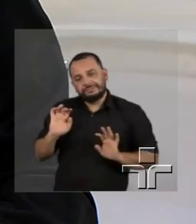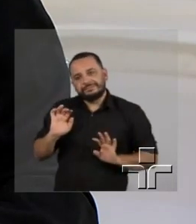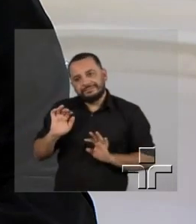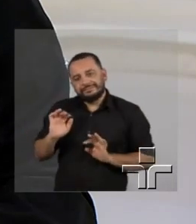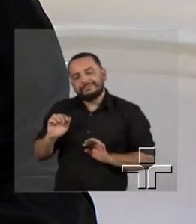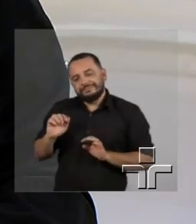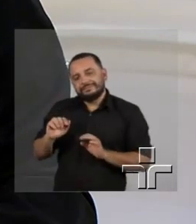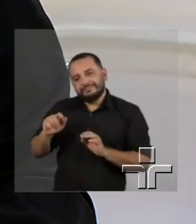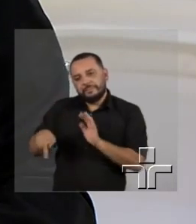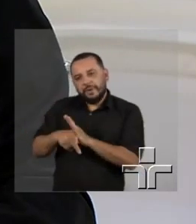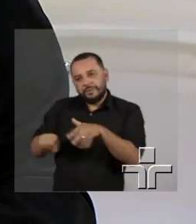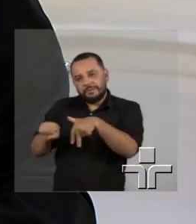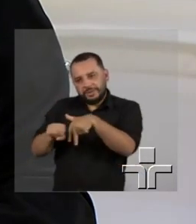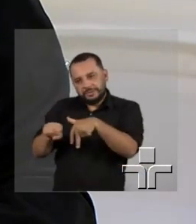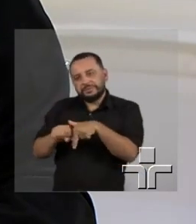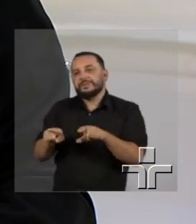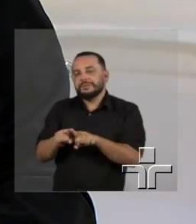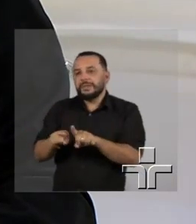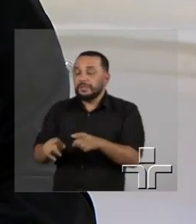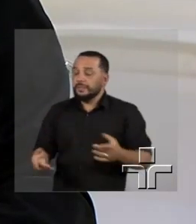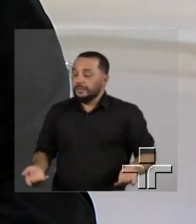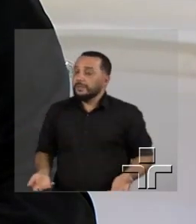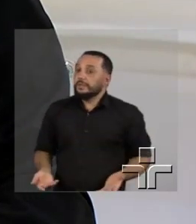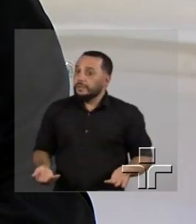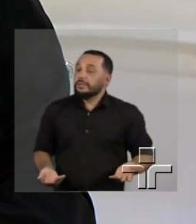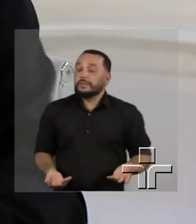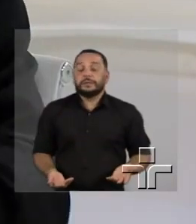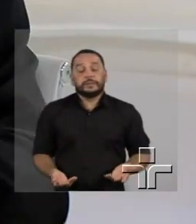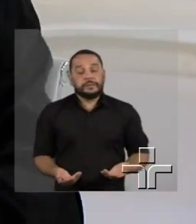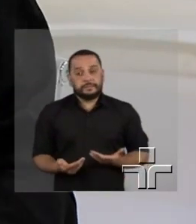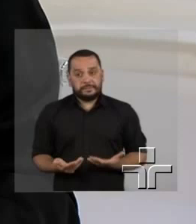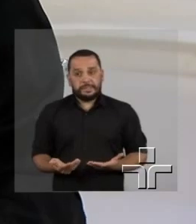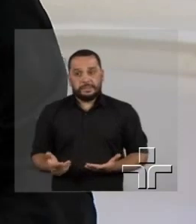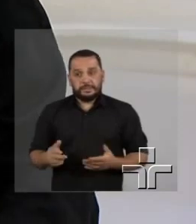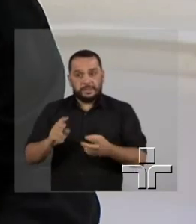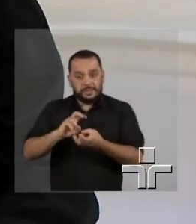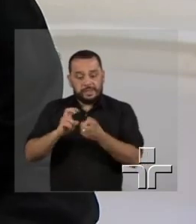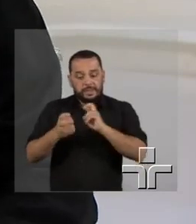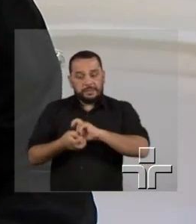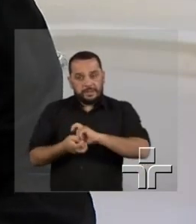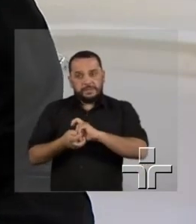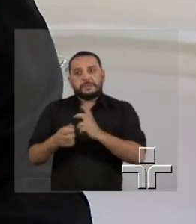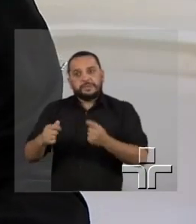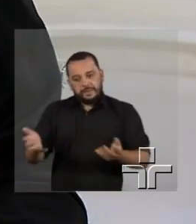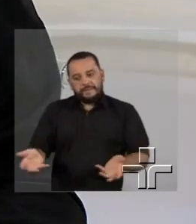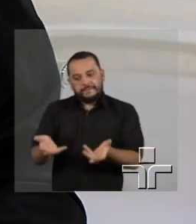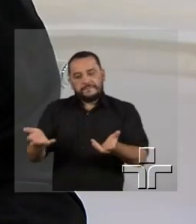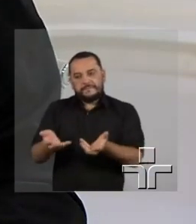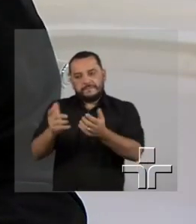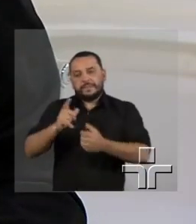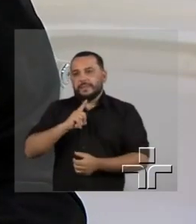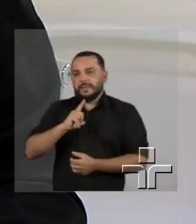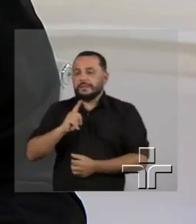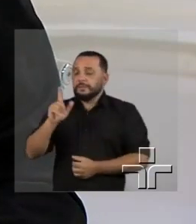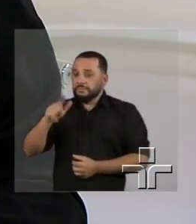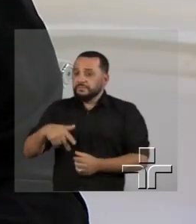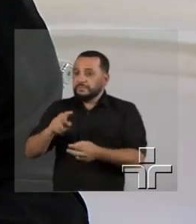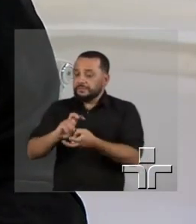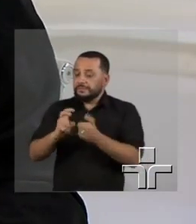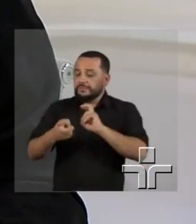para isso, você tem o Itamaraty. Eu já andei por uns 40, 50 países aí pelo mundo afora, e eu sempre que eu posso, eu vou